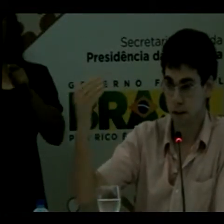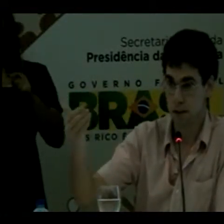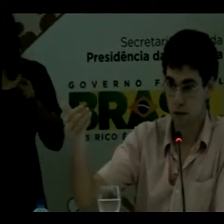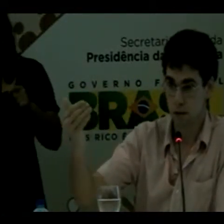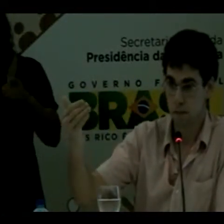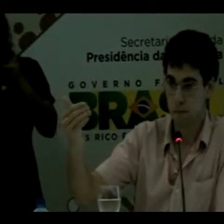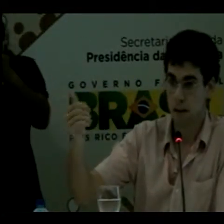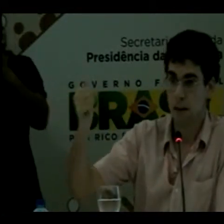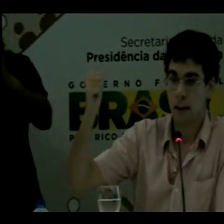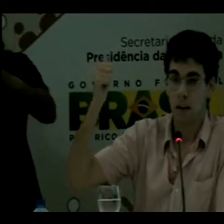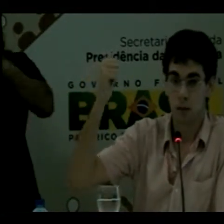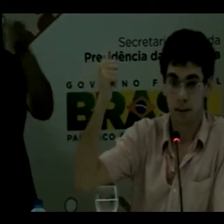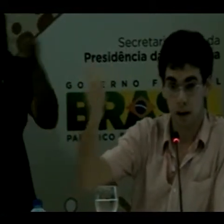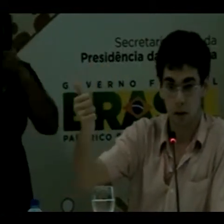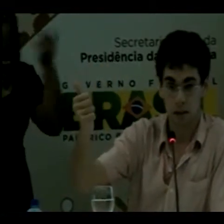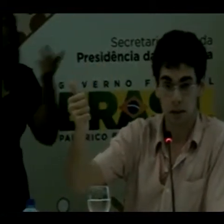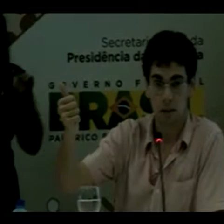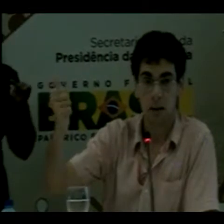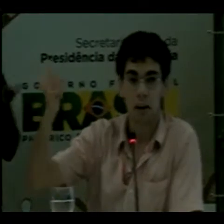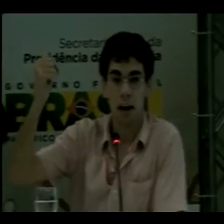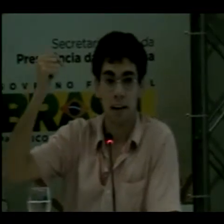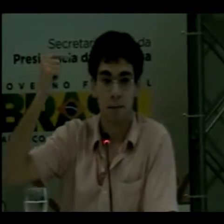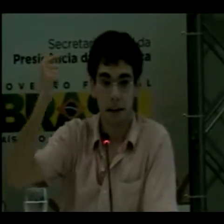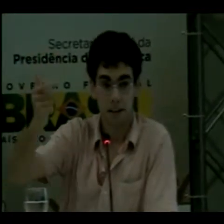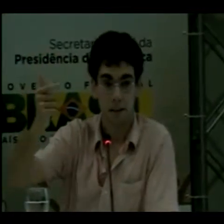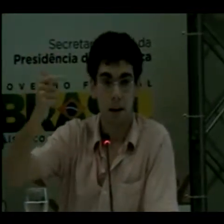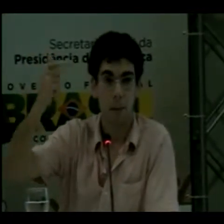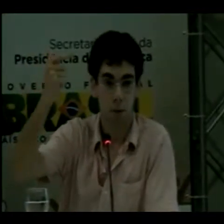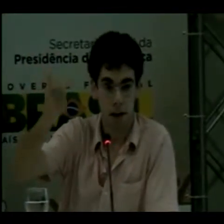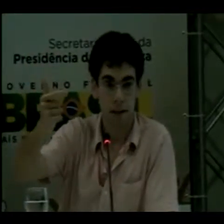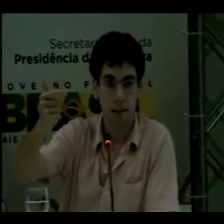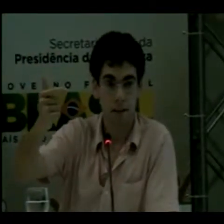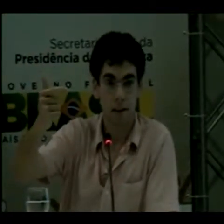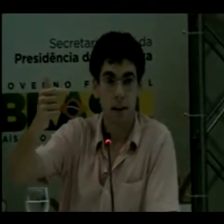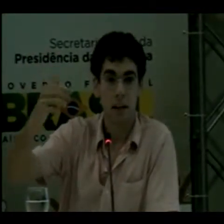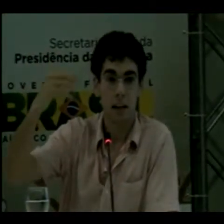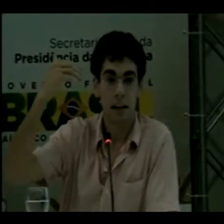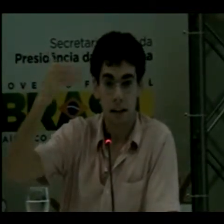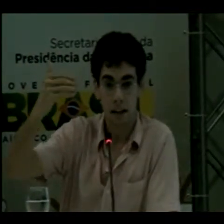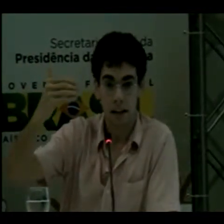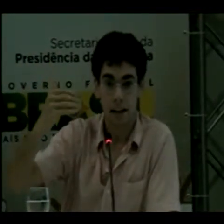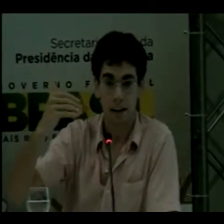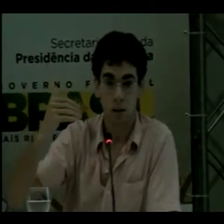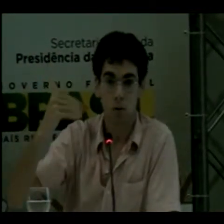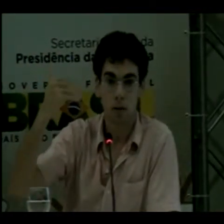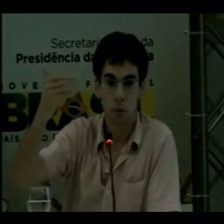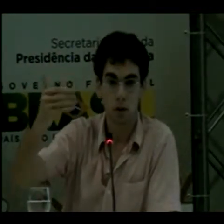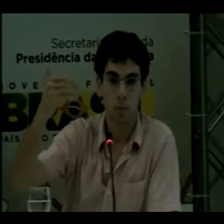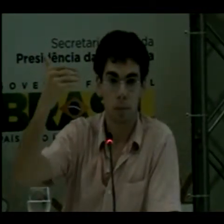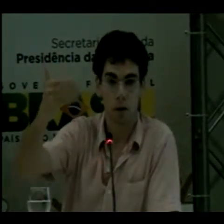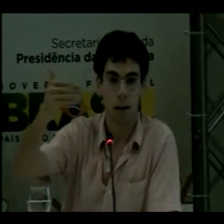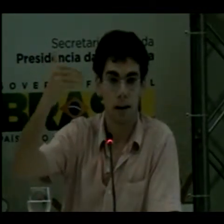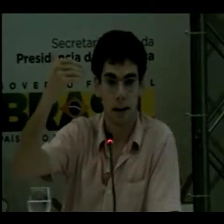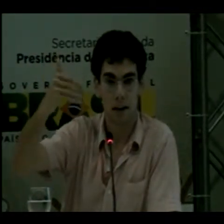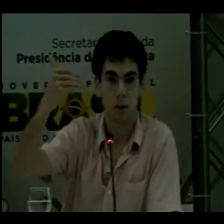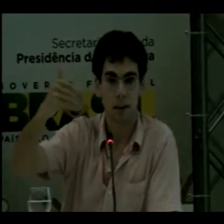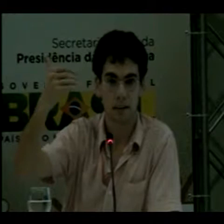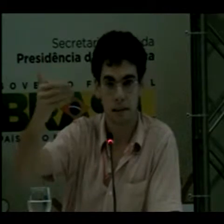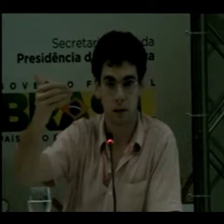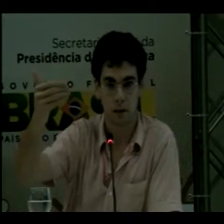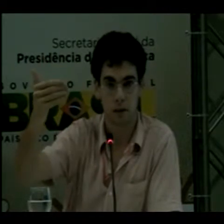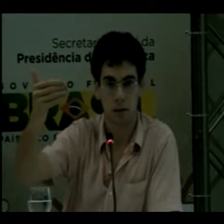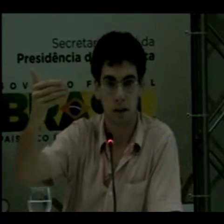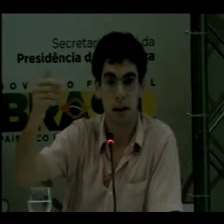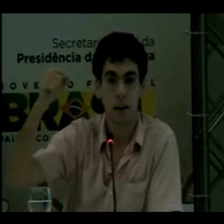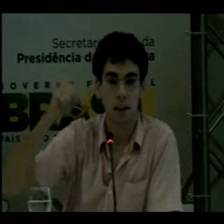pessoas estão falando, as suas causas, as mais apoiadas, e ler quem está contribuindo para melhorar cada uma